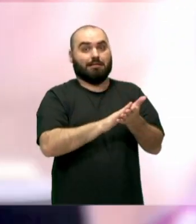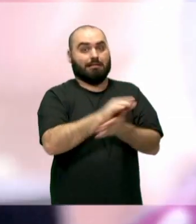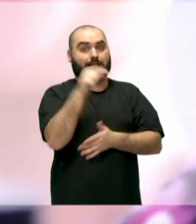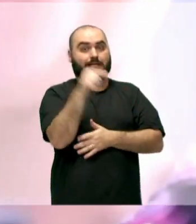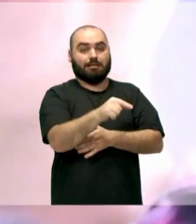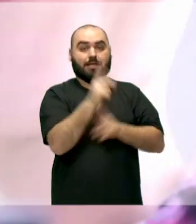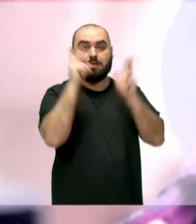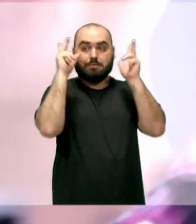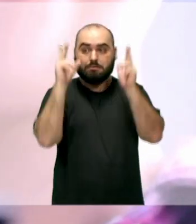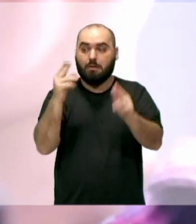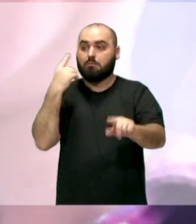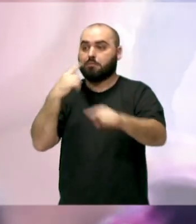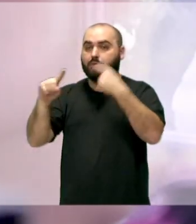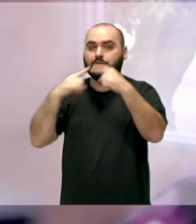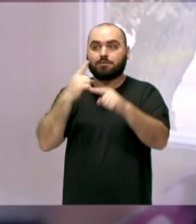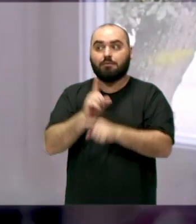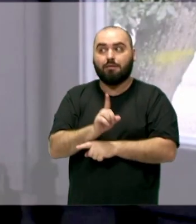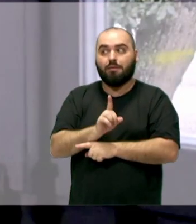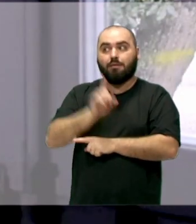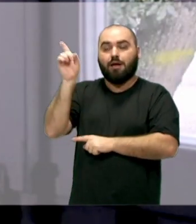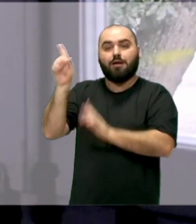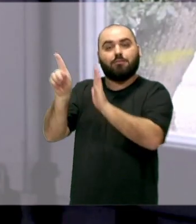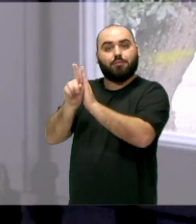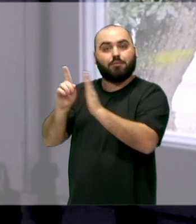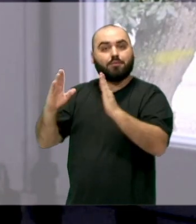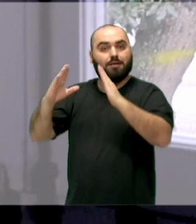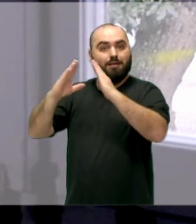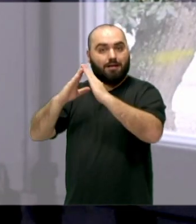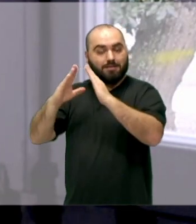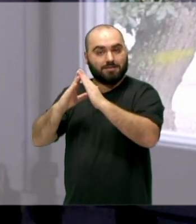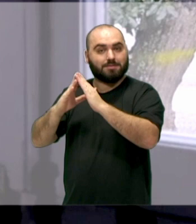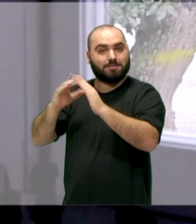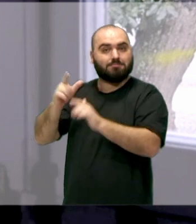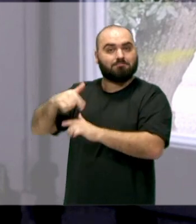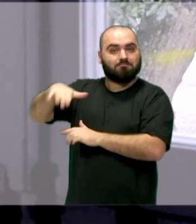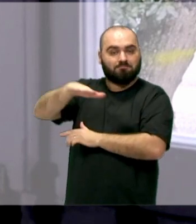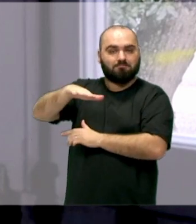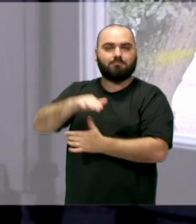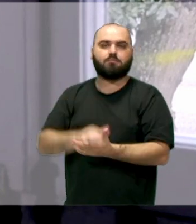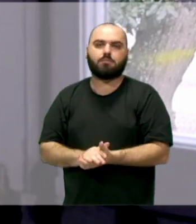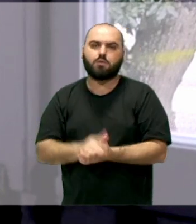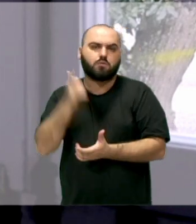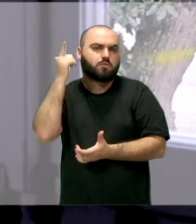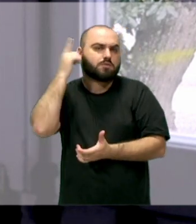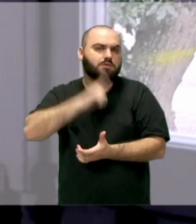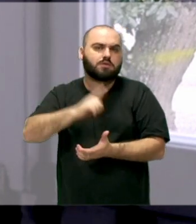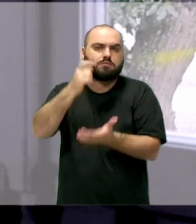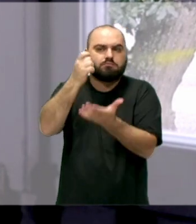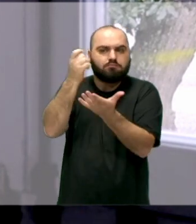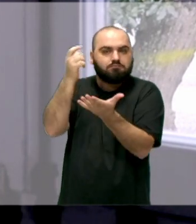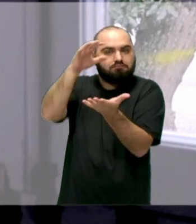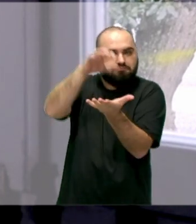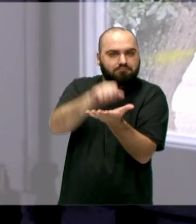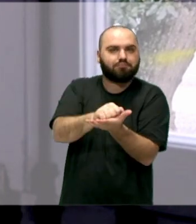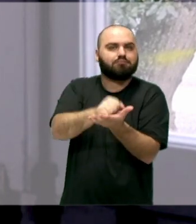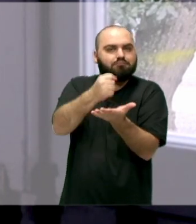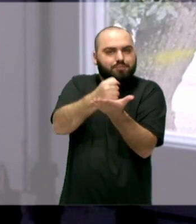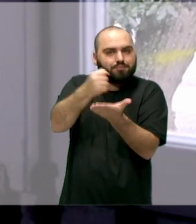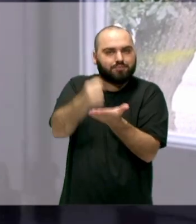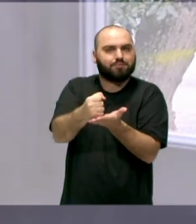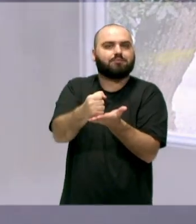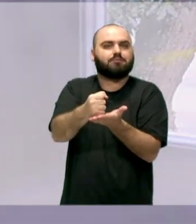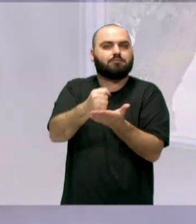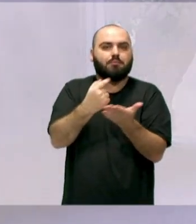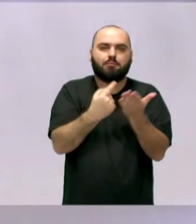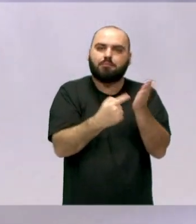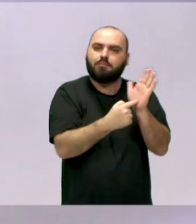os mesmos que tocavam no bordel. Fecharam um negócio para a primeira apresentação. No mesmo ano, o grupo foi estruturado e